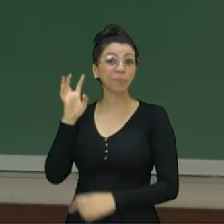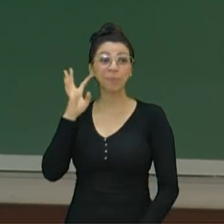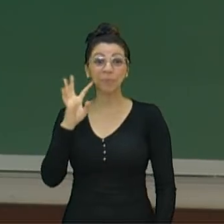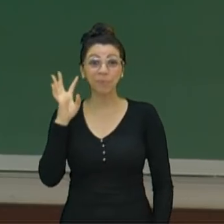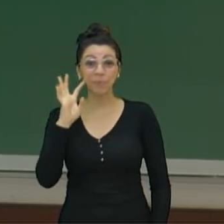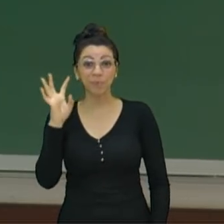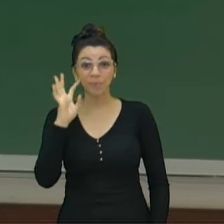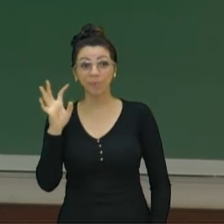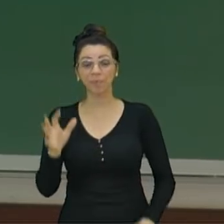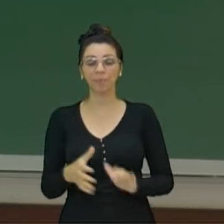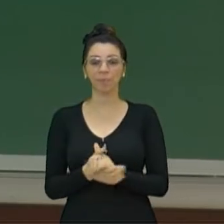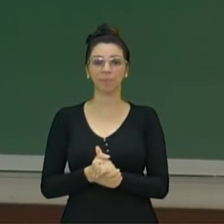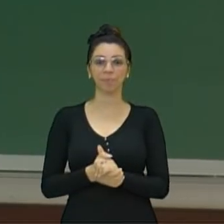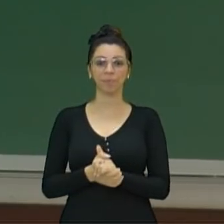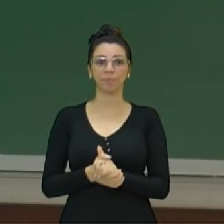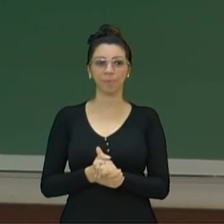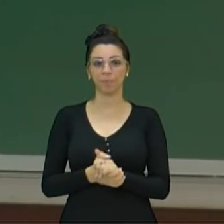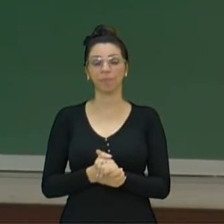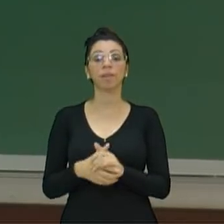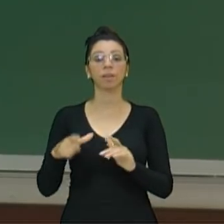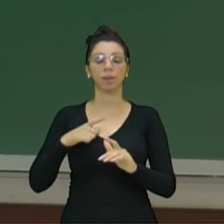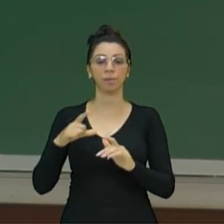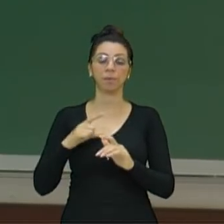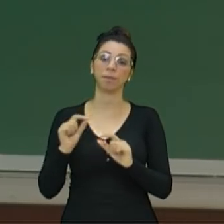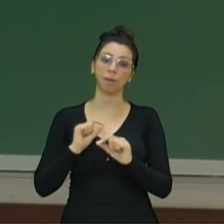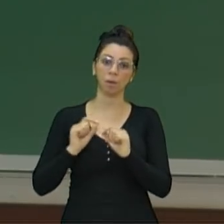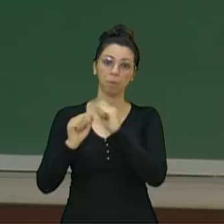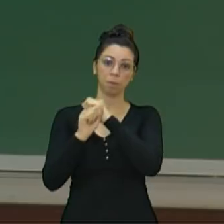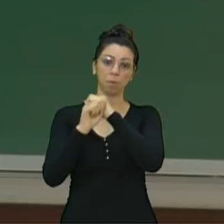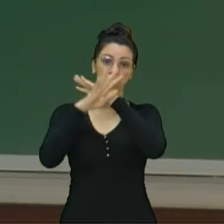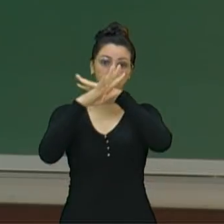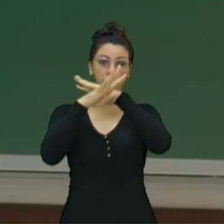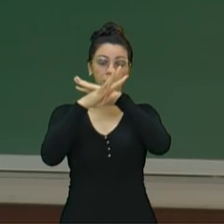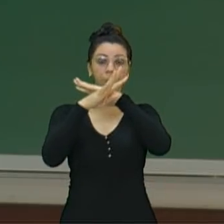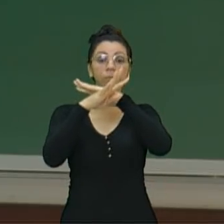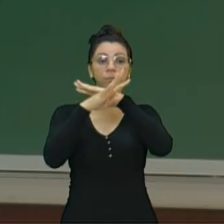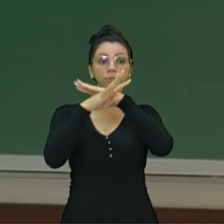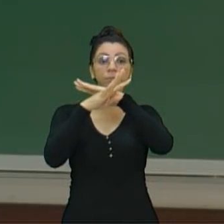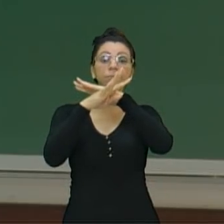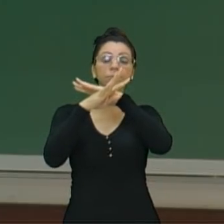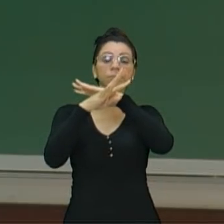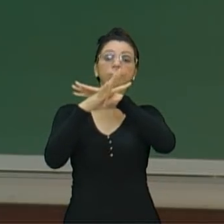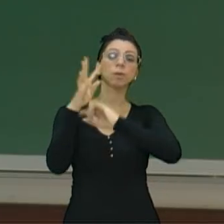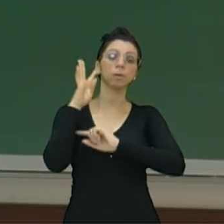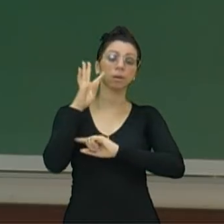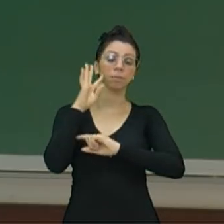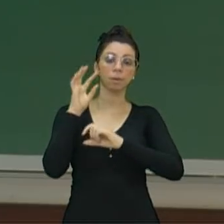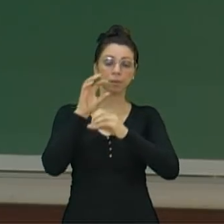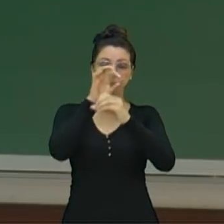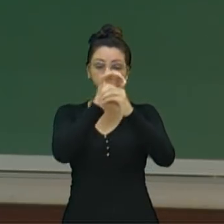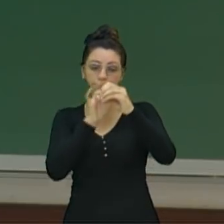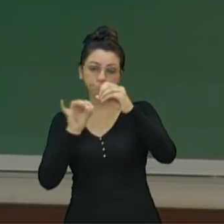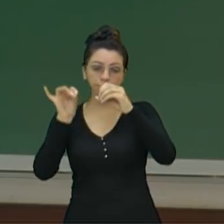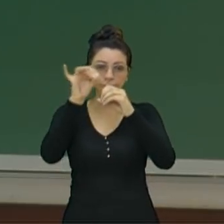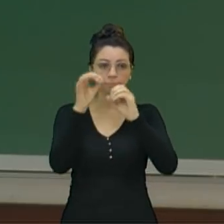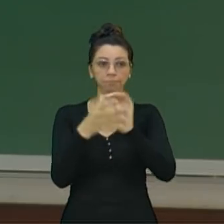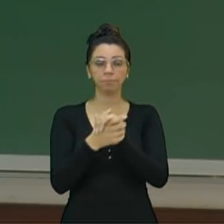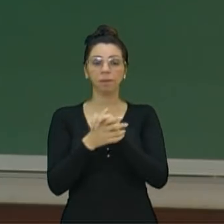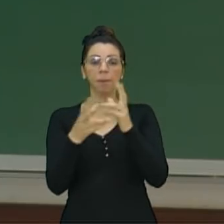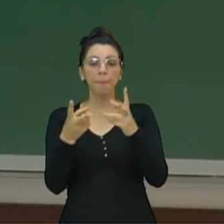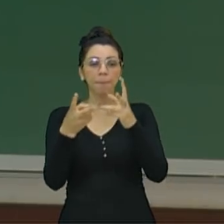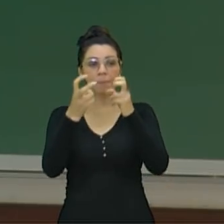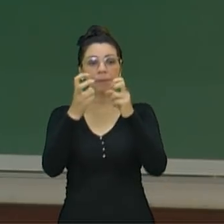animação que eu coloquei para vocês. Eu tenho um neurônio, nós vamos relembrar as partes de um neurônio juntos e percebam